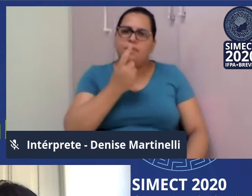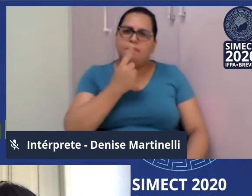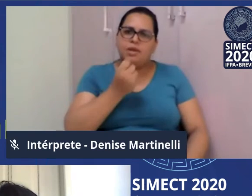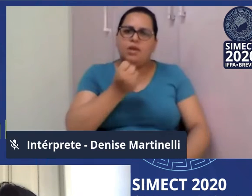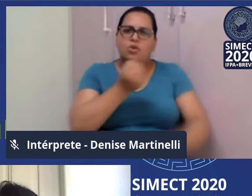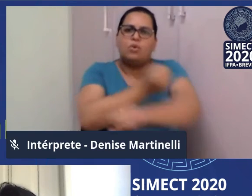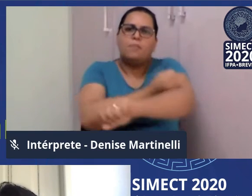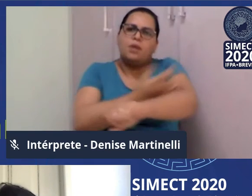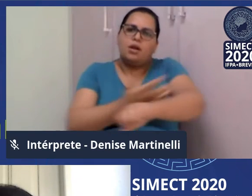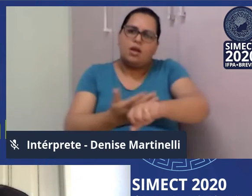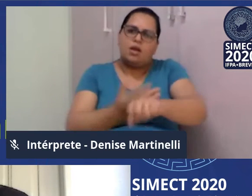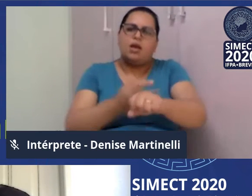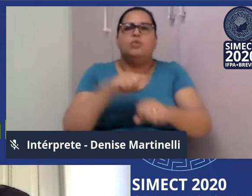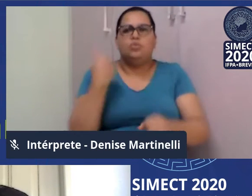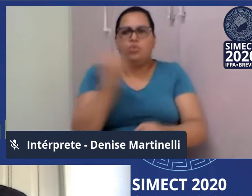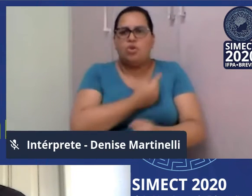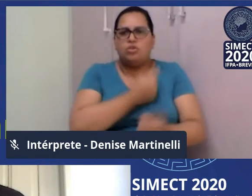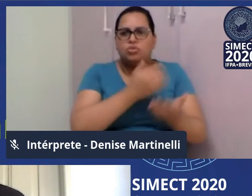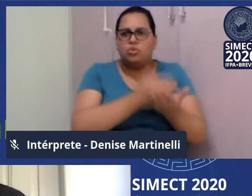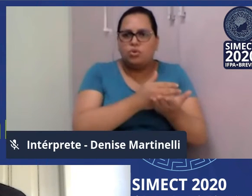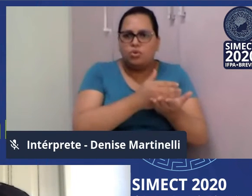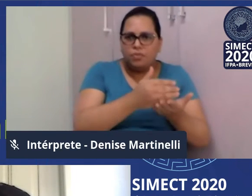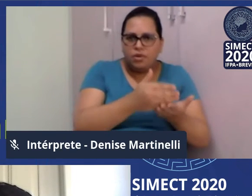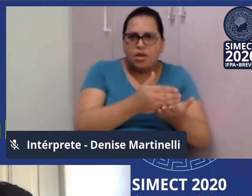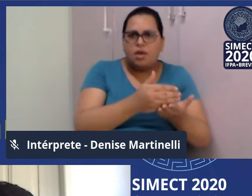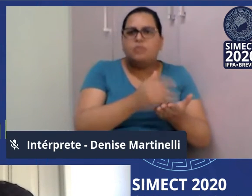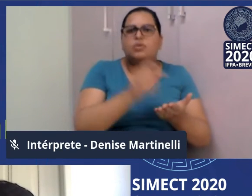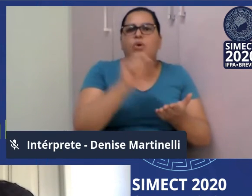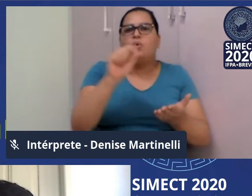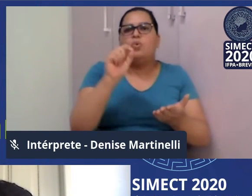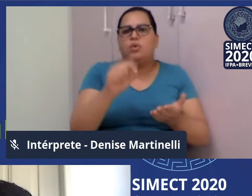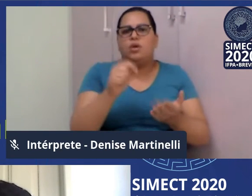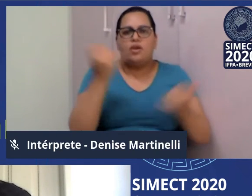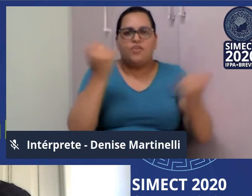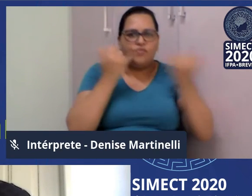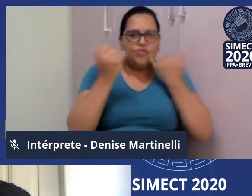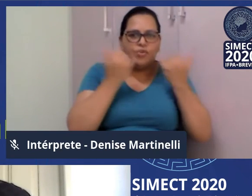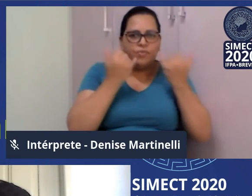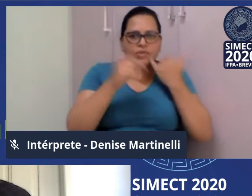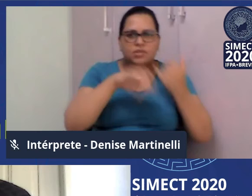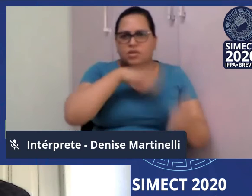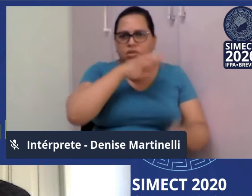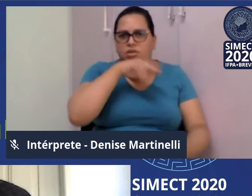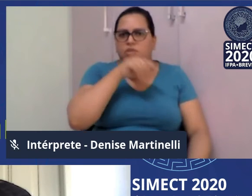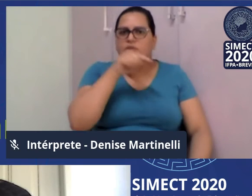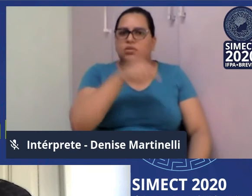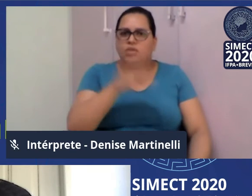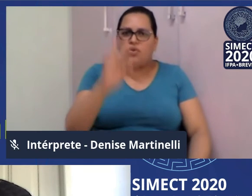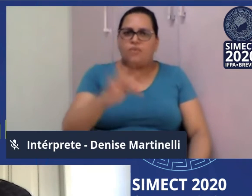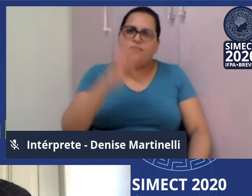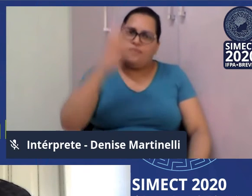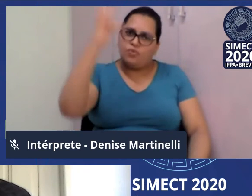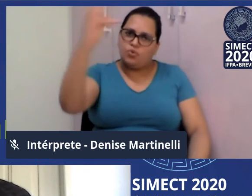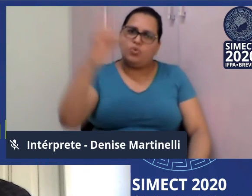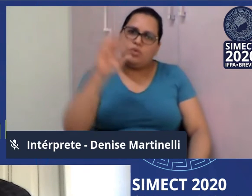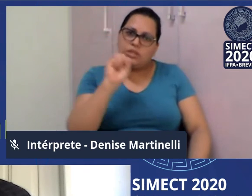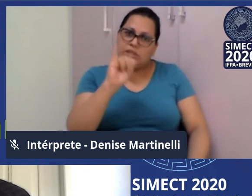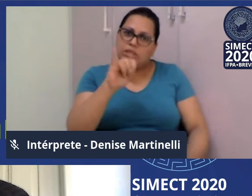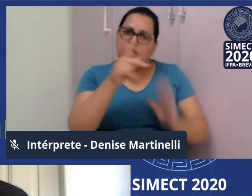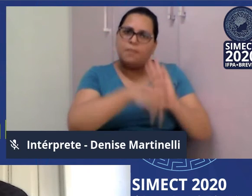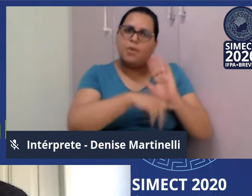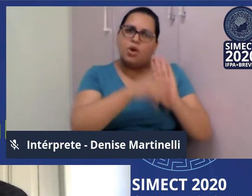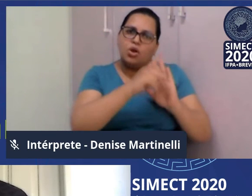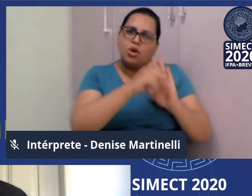aquicultura, ver os dados da espécie, e no futuro próximo, se eu aprovar um projeto, eu pretendo fazer transcriptoma dele.